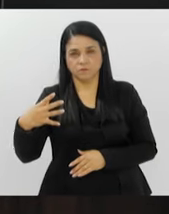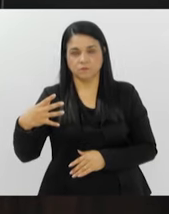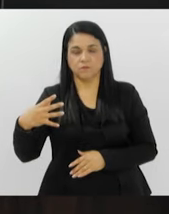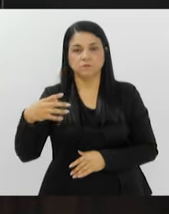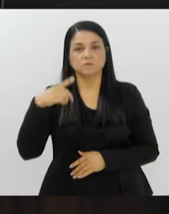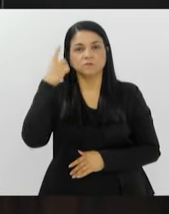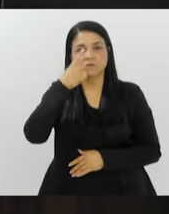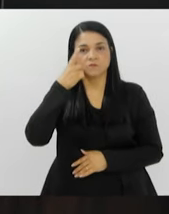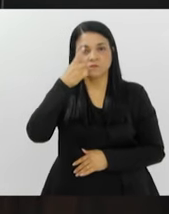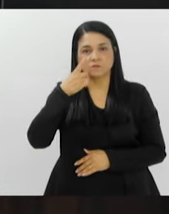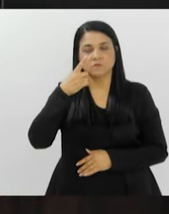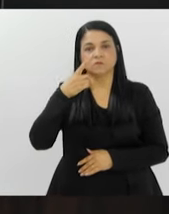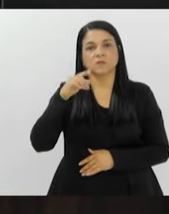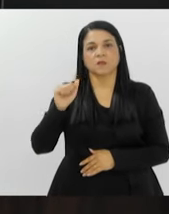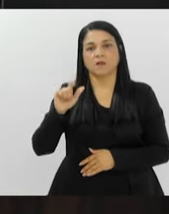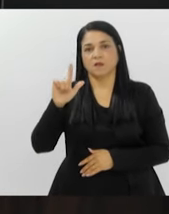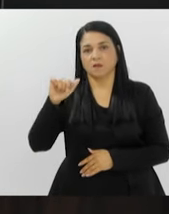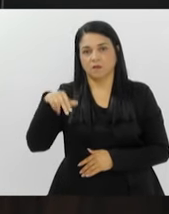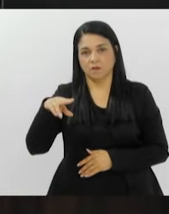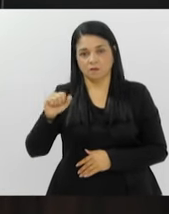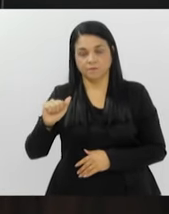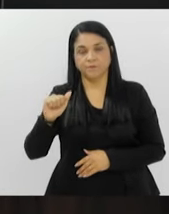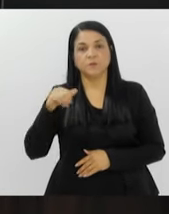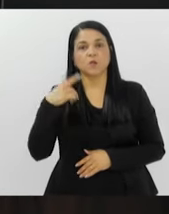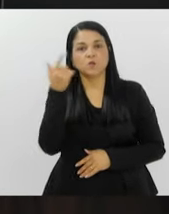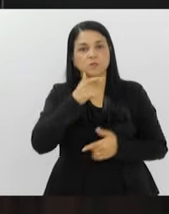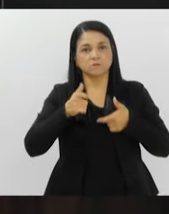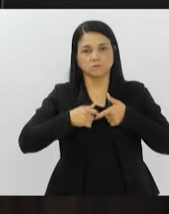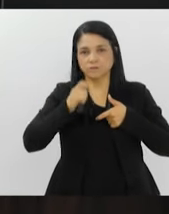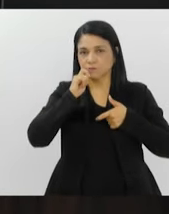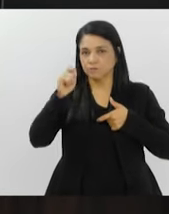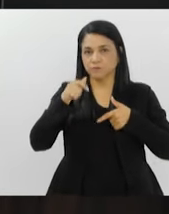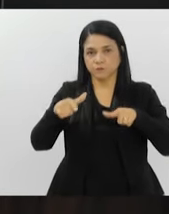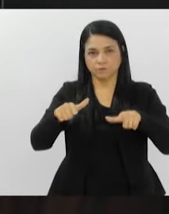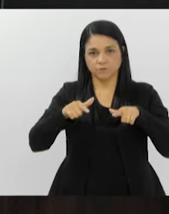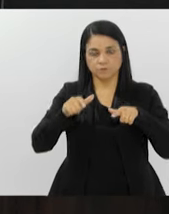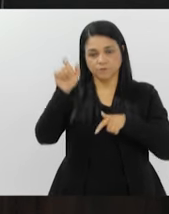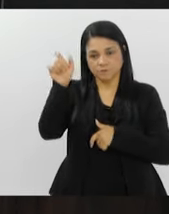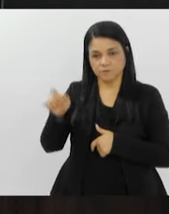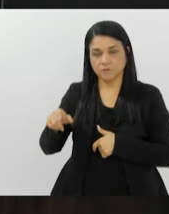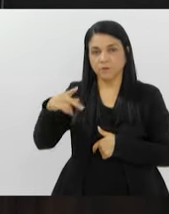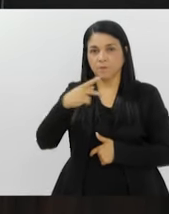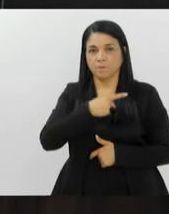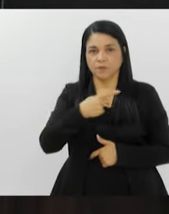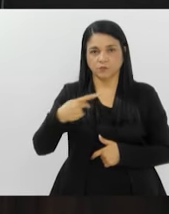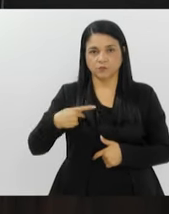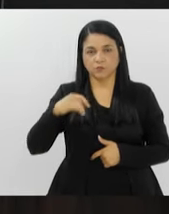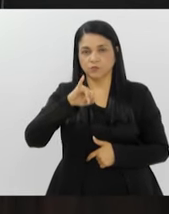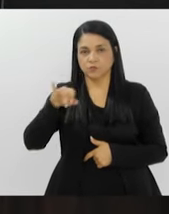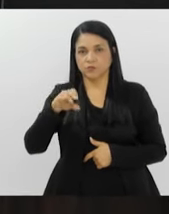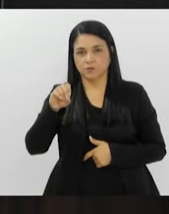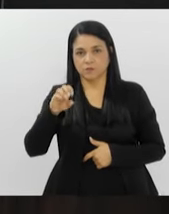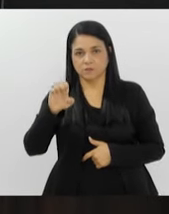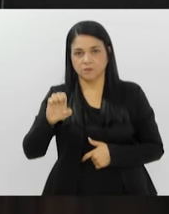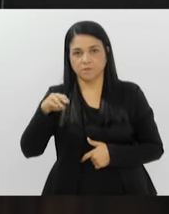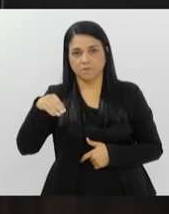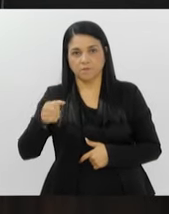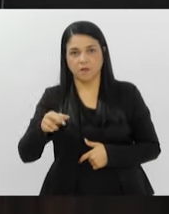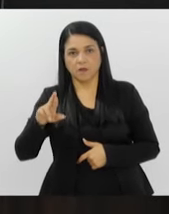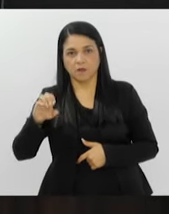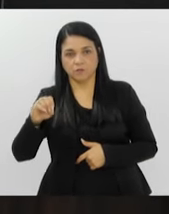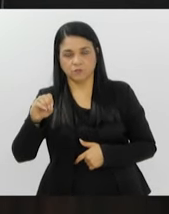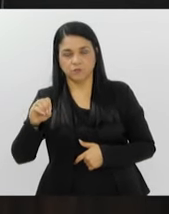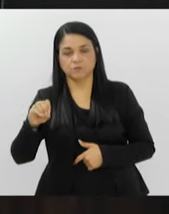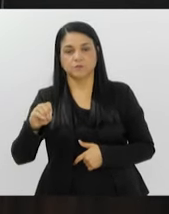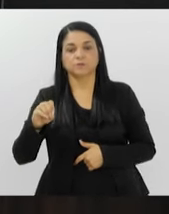10724 Deputado Alan Lopes que concede medalha tirat respectivo diploma ao Pastor José Marcos Gregório do